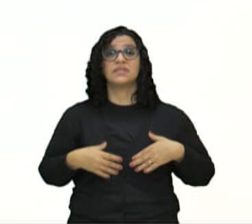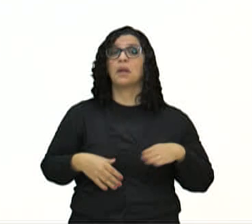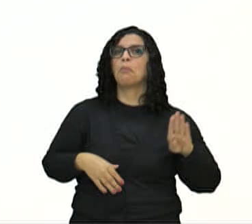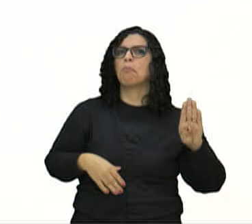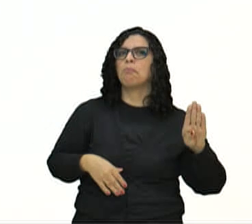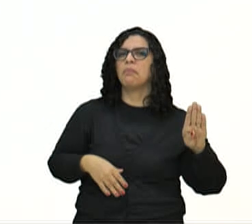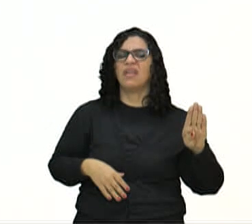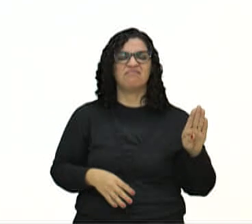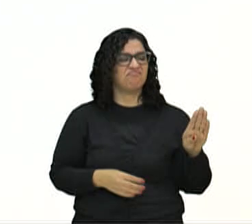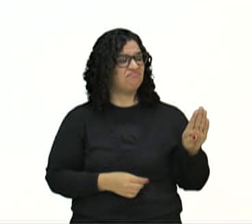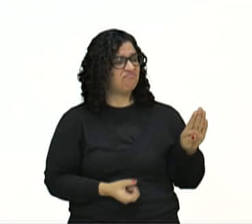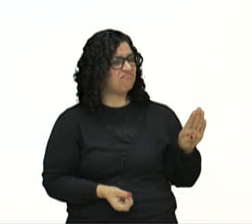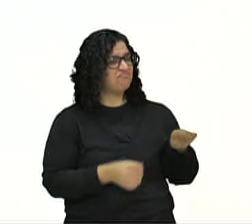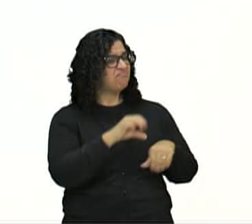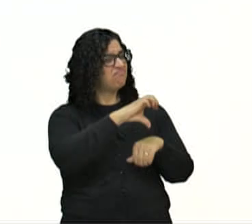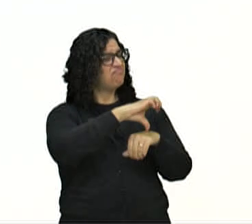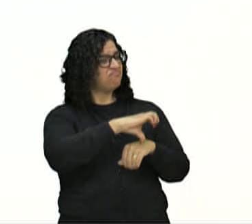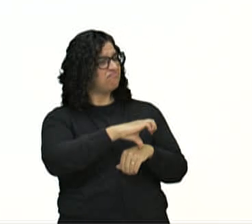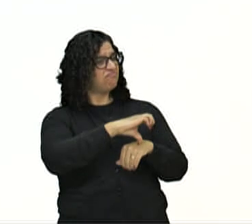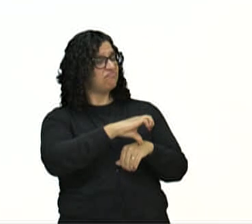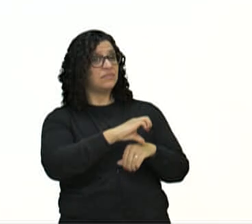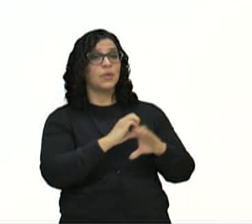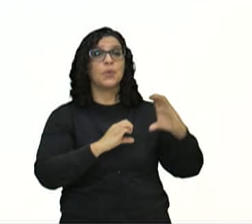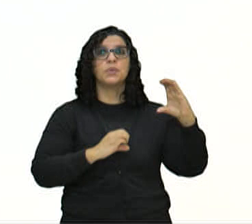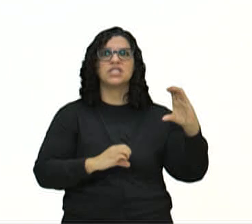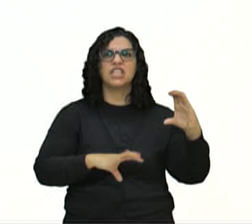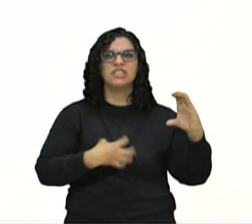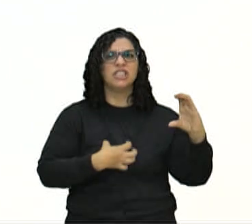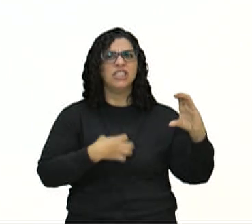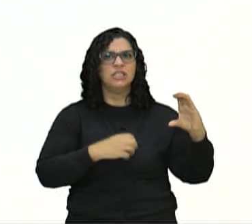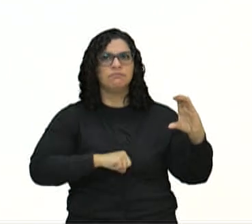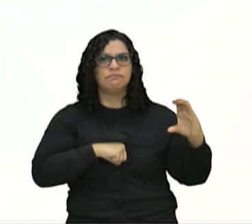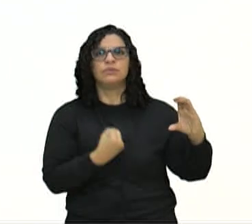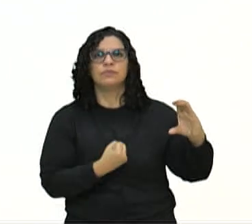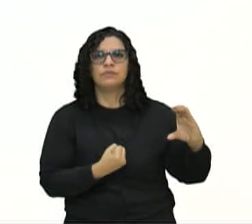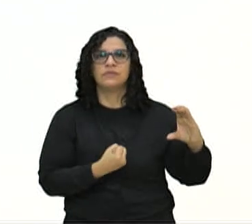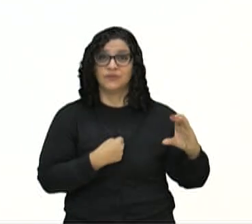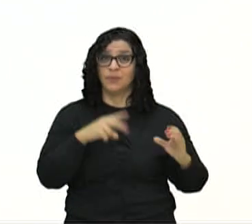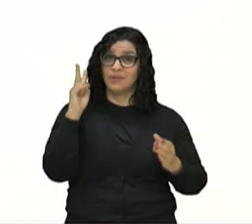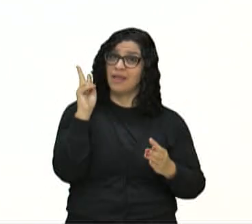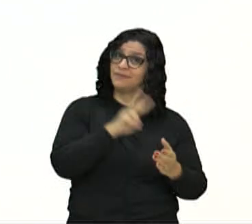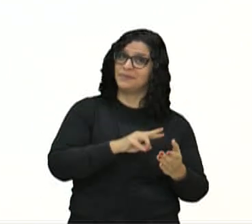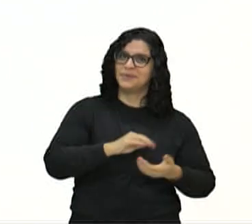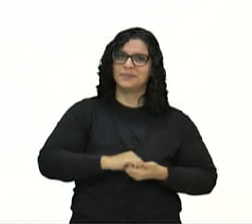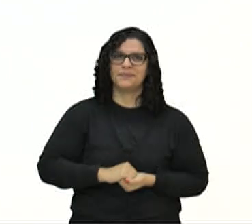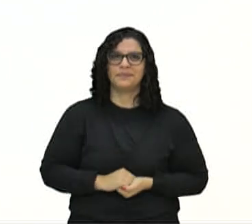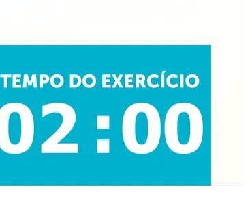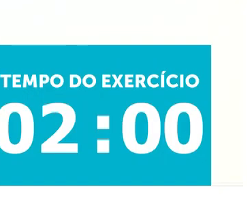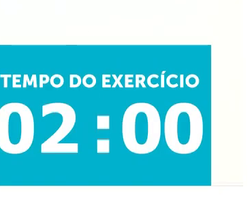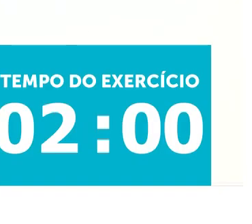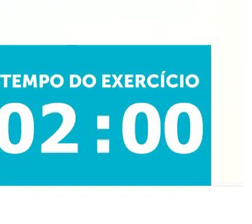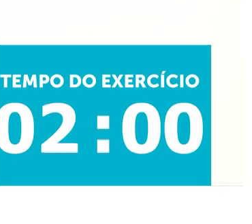Ela ficou indiferente? Ou ela ficou indignada? Vamos lá?